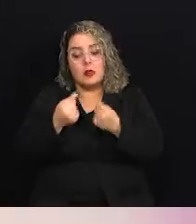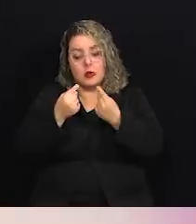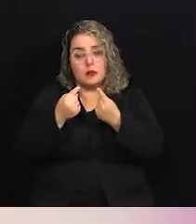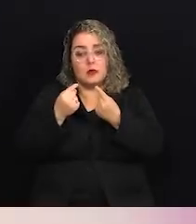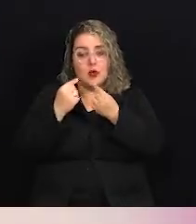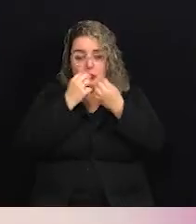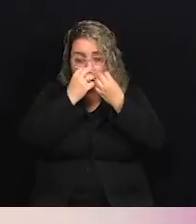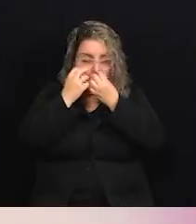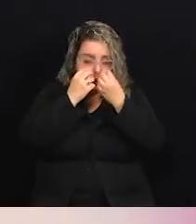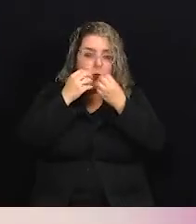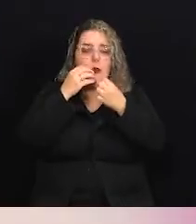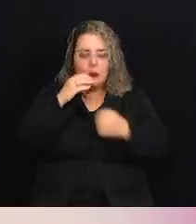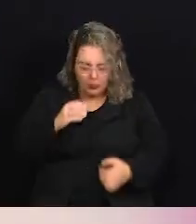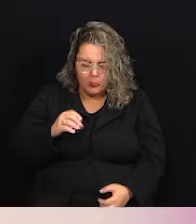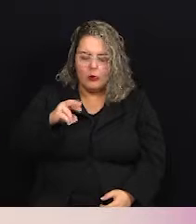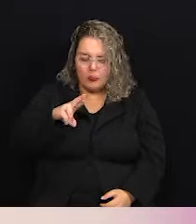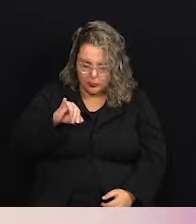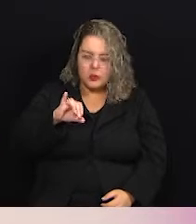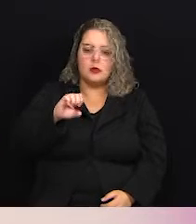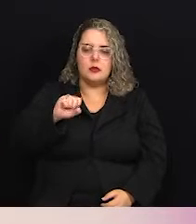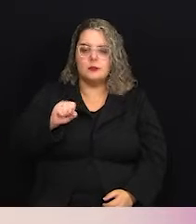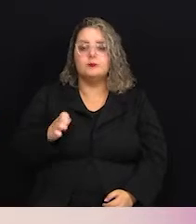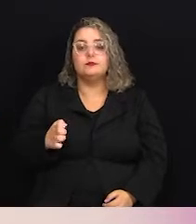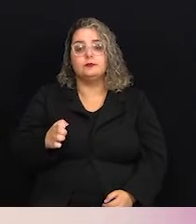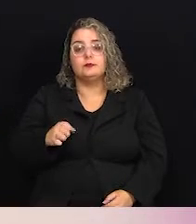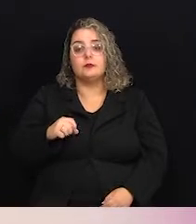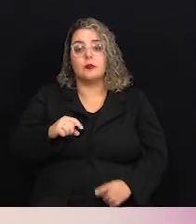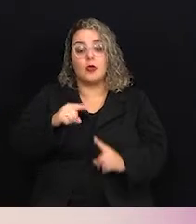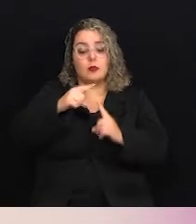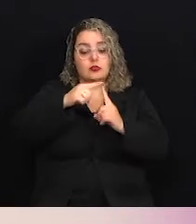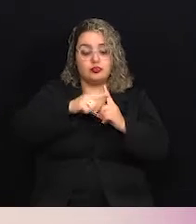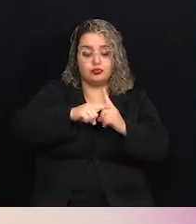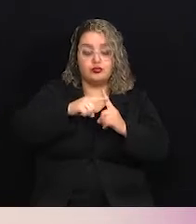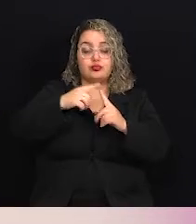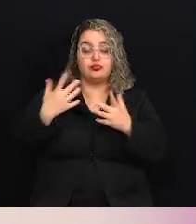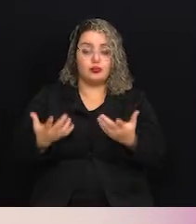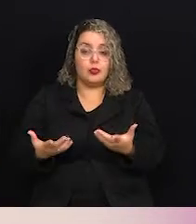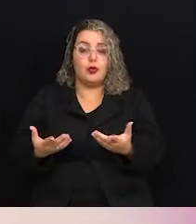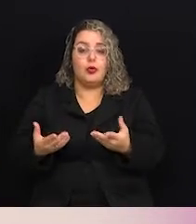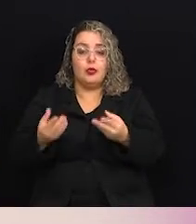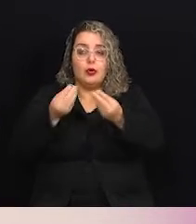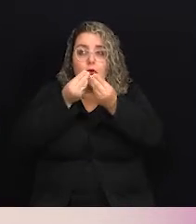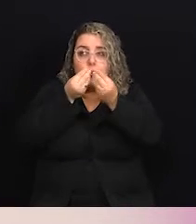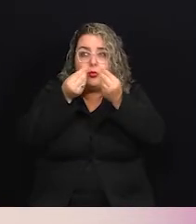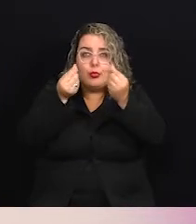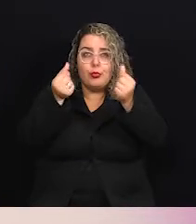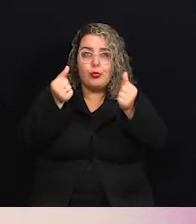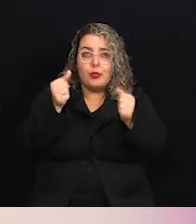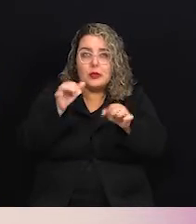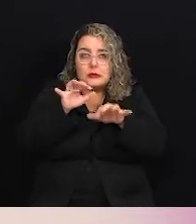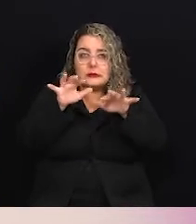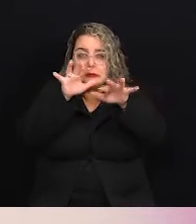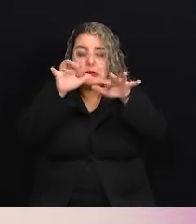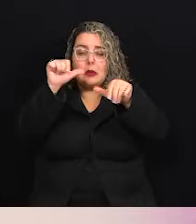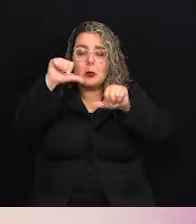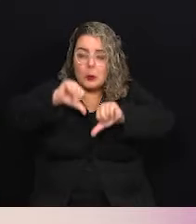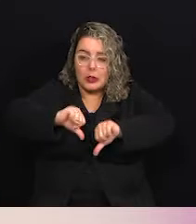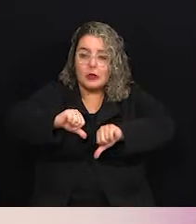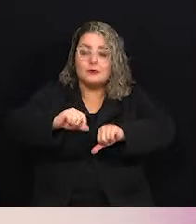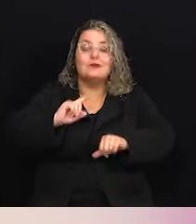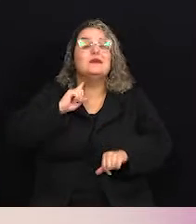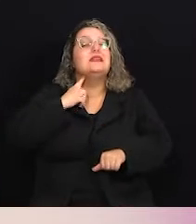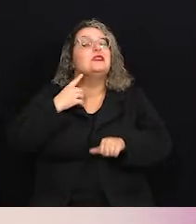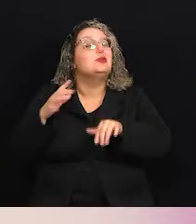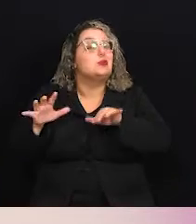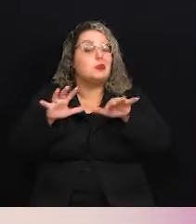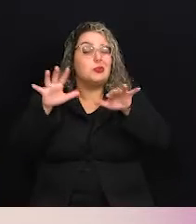provocam descompensação ou crise de rinite. Mudança de temperatura, qualidade do ar é ruim, nós estamos numa época que a